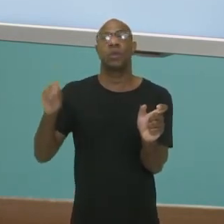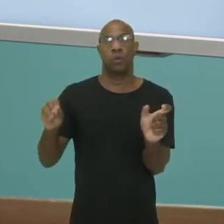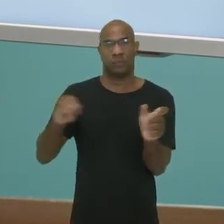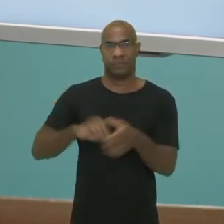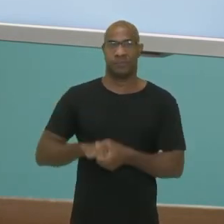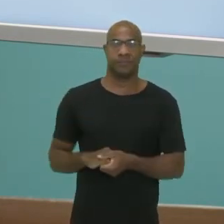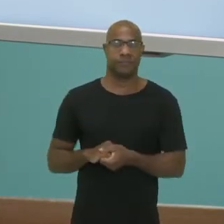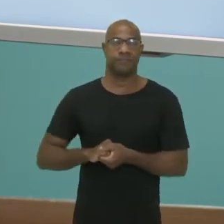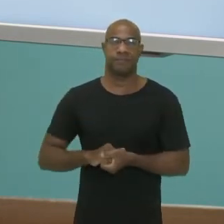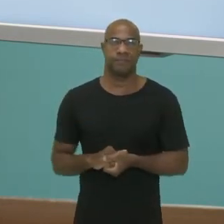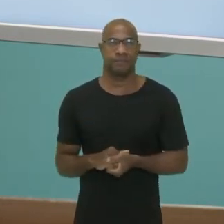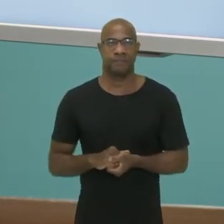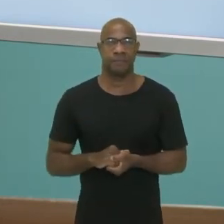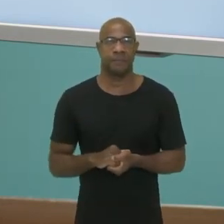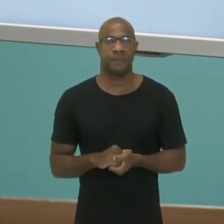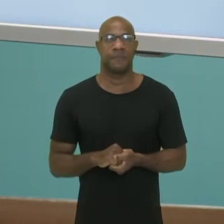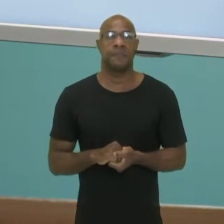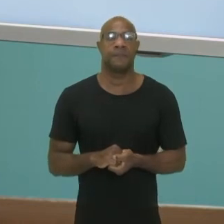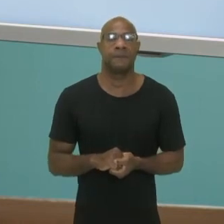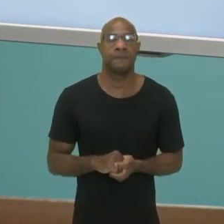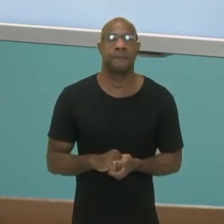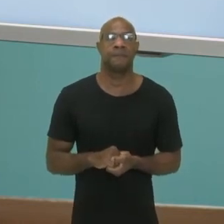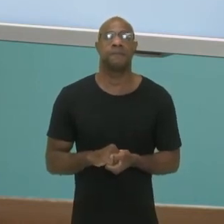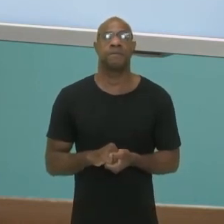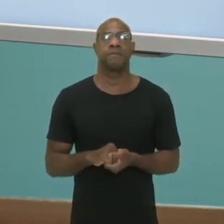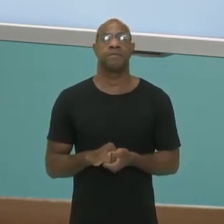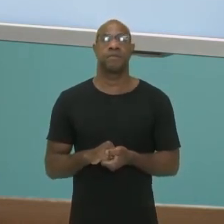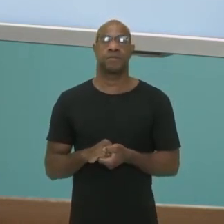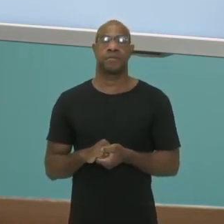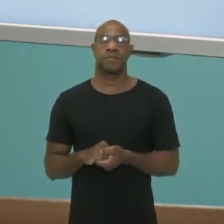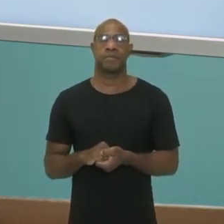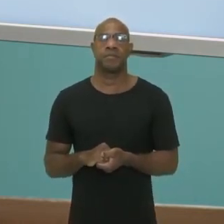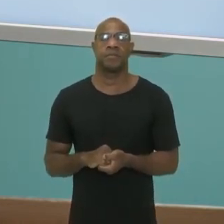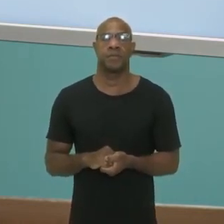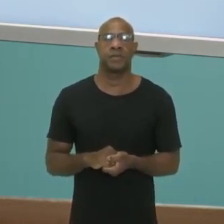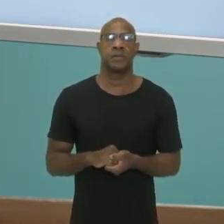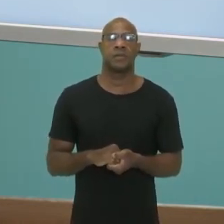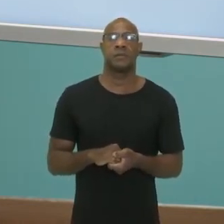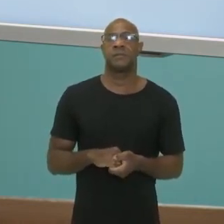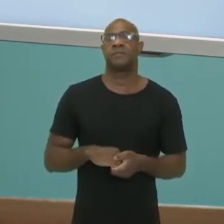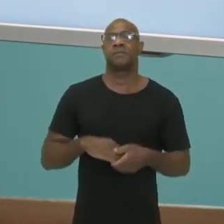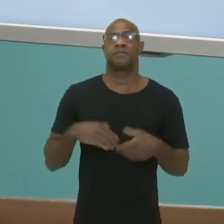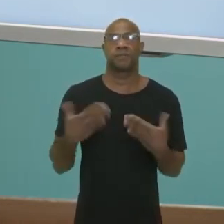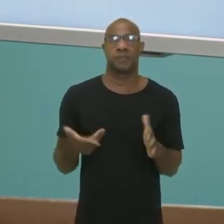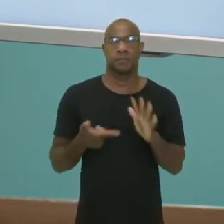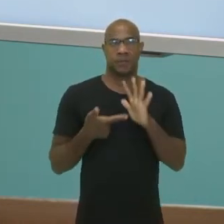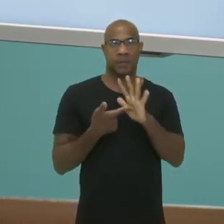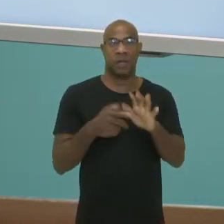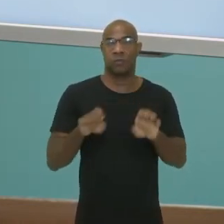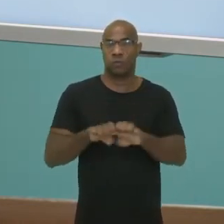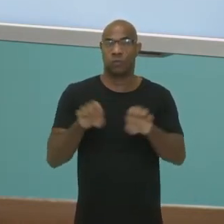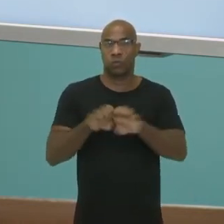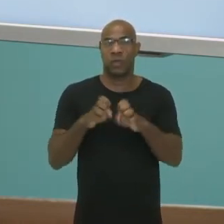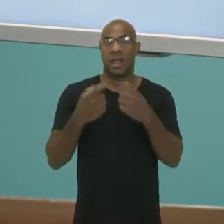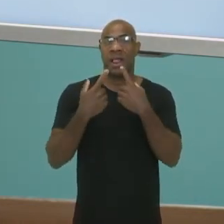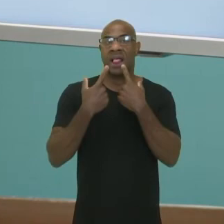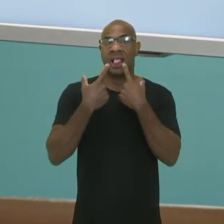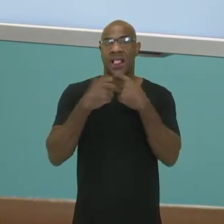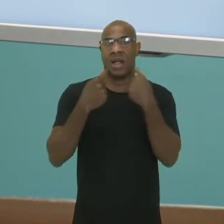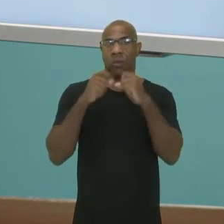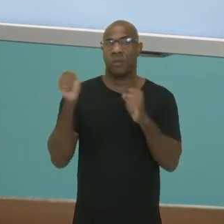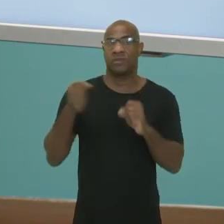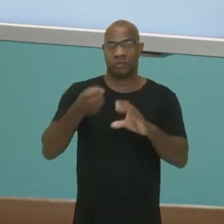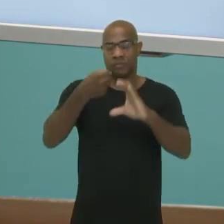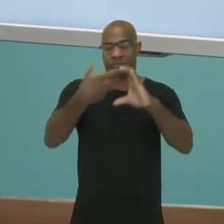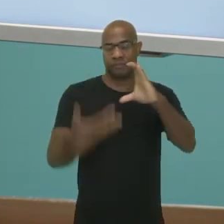Não te olvides de las estruturas linguísticas usadas para apresentar-se. Então, aqui são as características. Então, como é